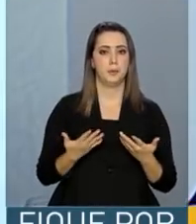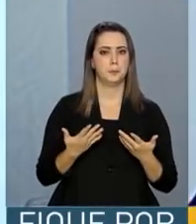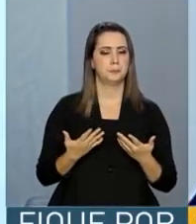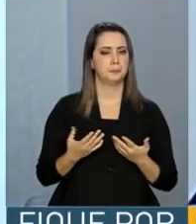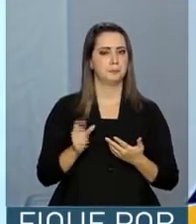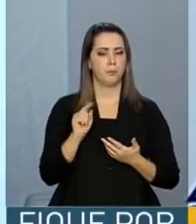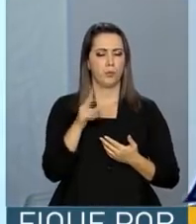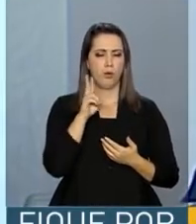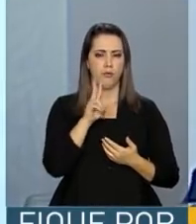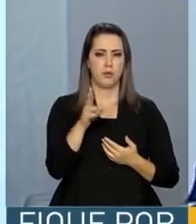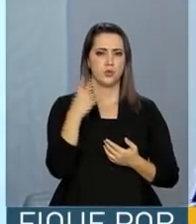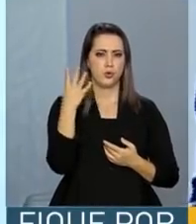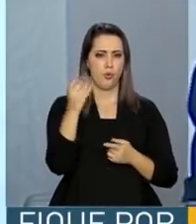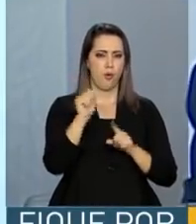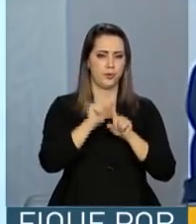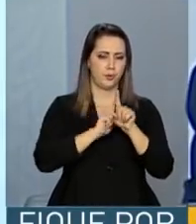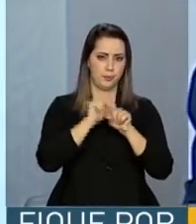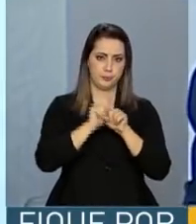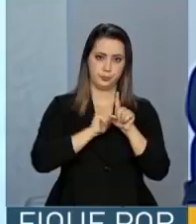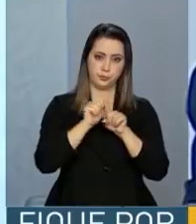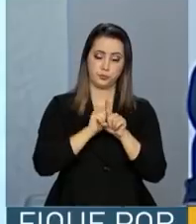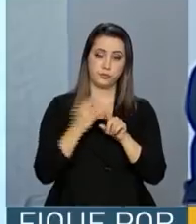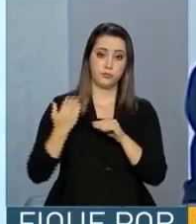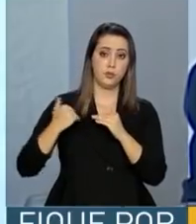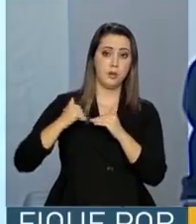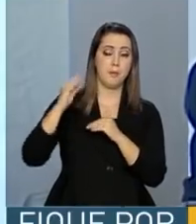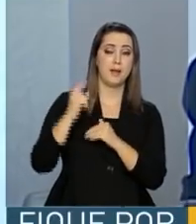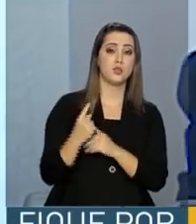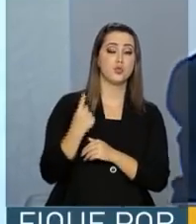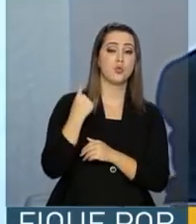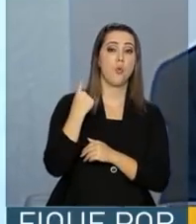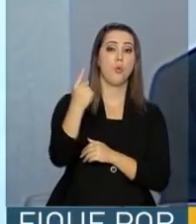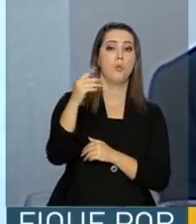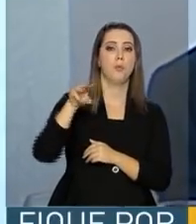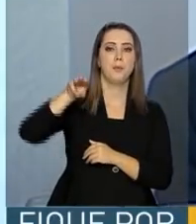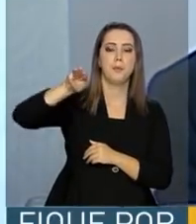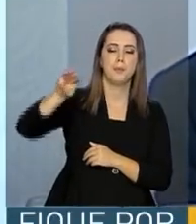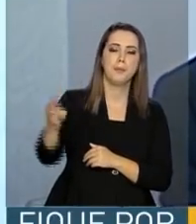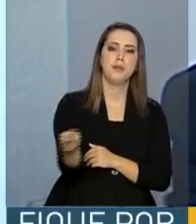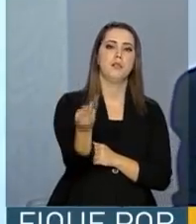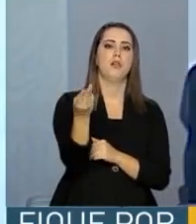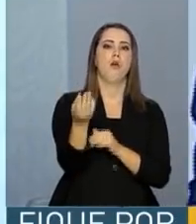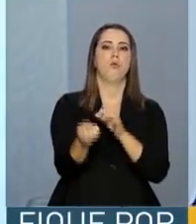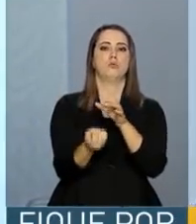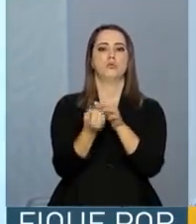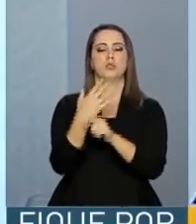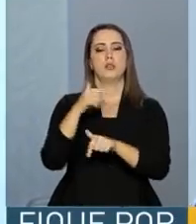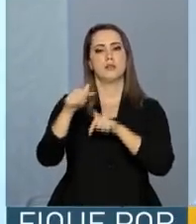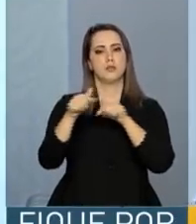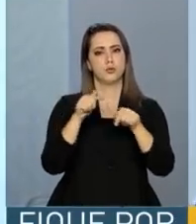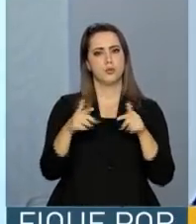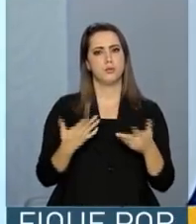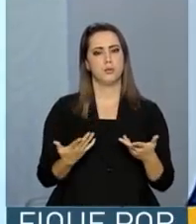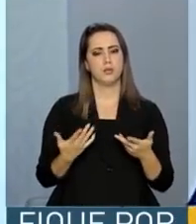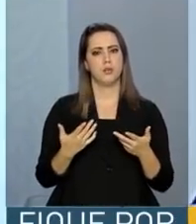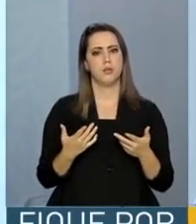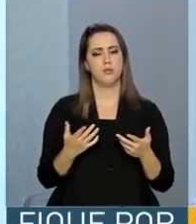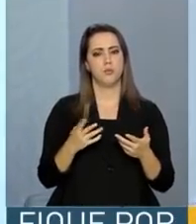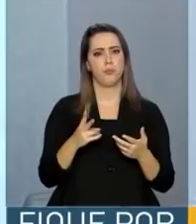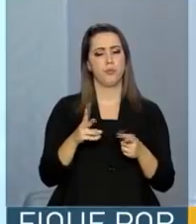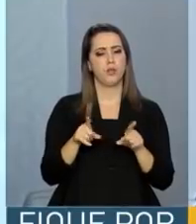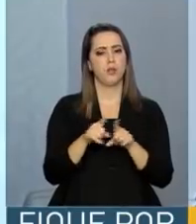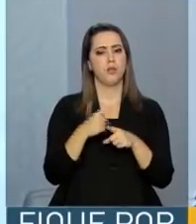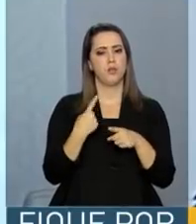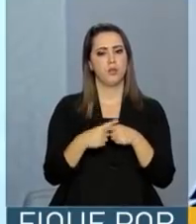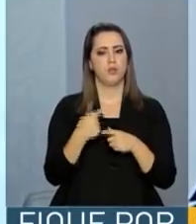quadrimestre abriram-se mais de um milhão e cem mil postos de trabalho ao longo desse período tudo isso